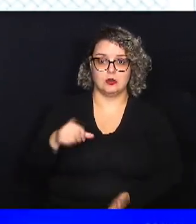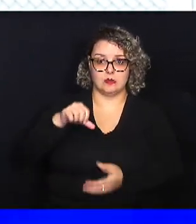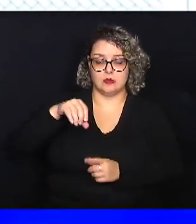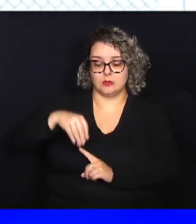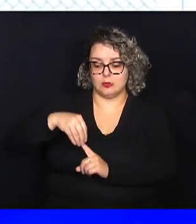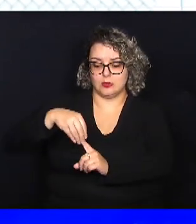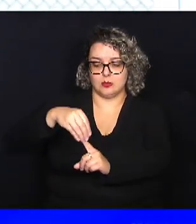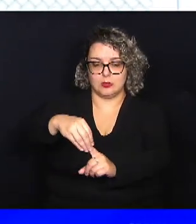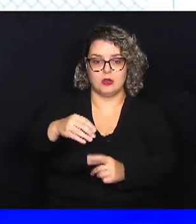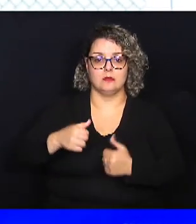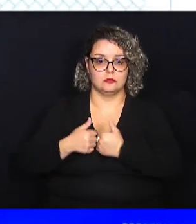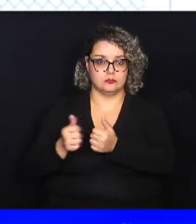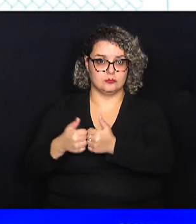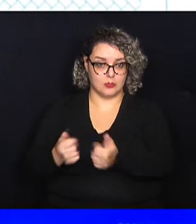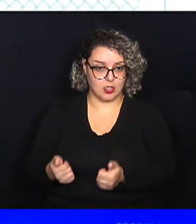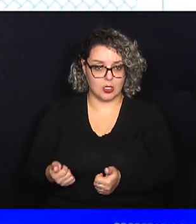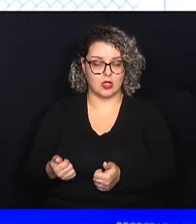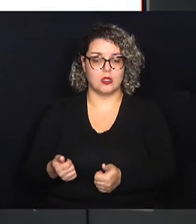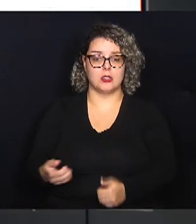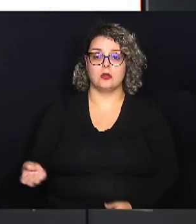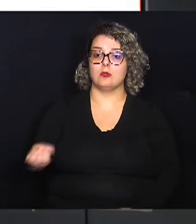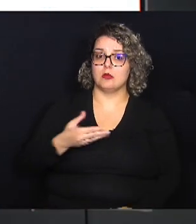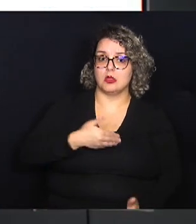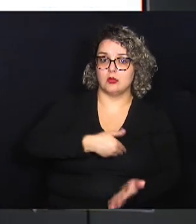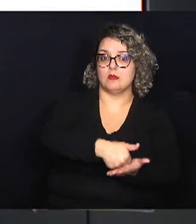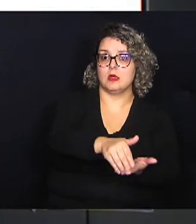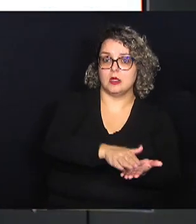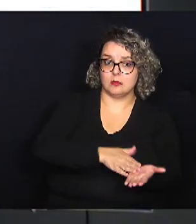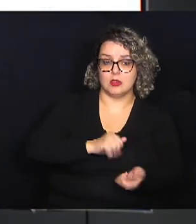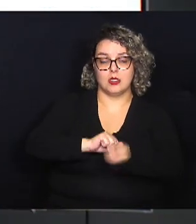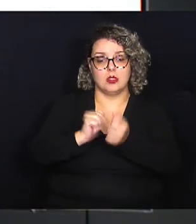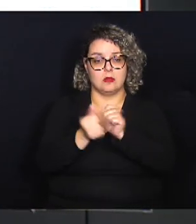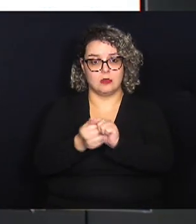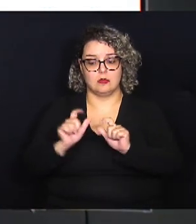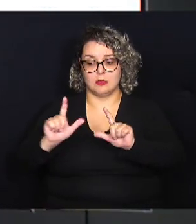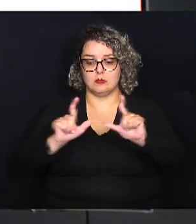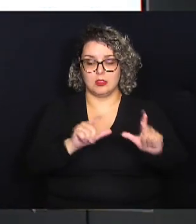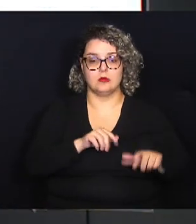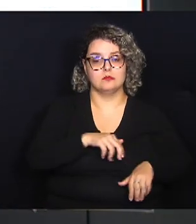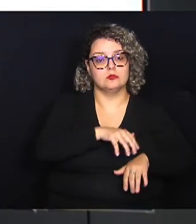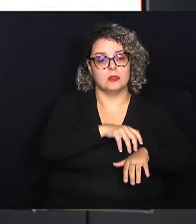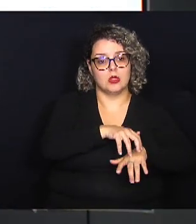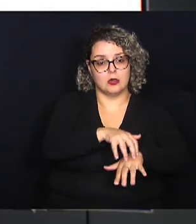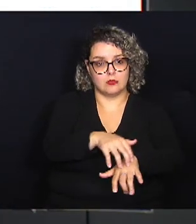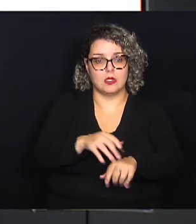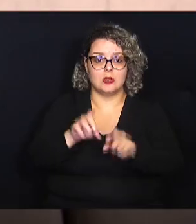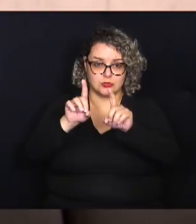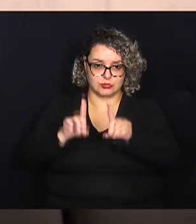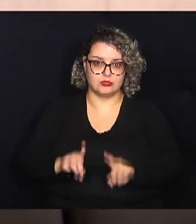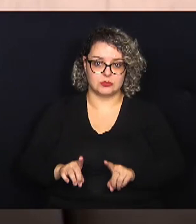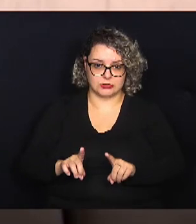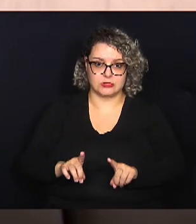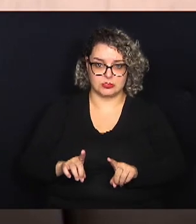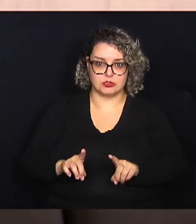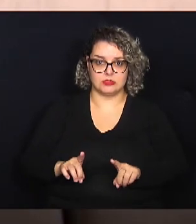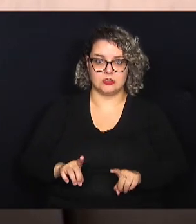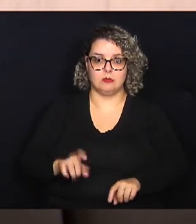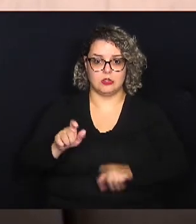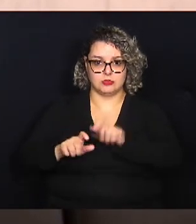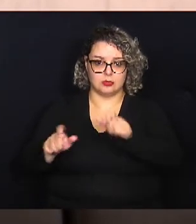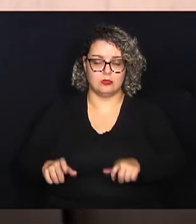transporte público, além de uma nova sinalização adaptada para pessoas com deficiência e dificuldade de locomoção. Então nós queremos